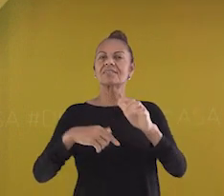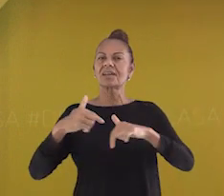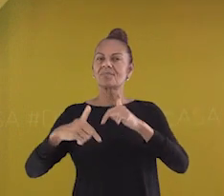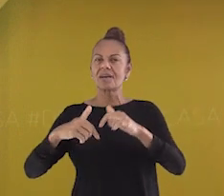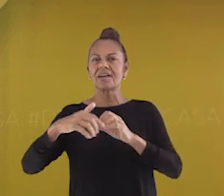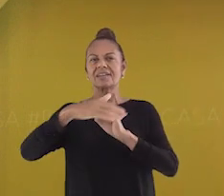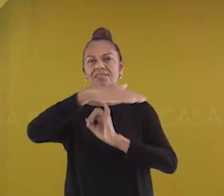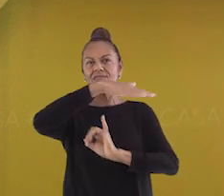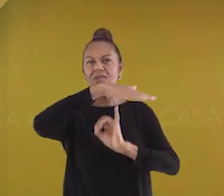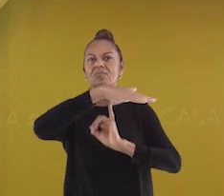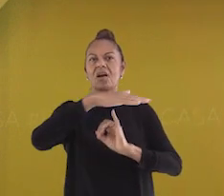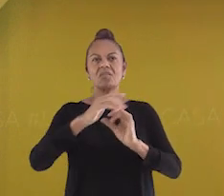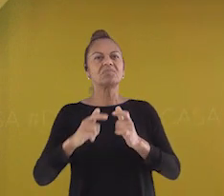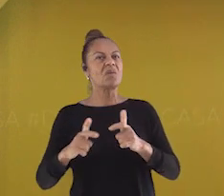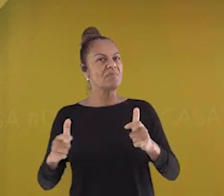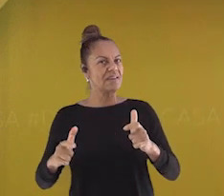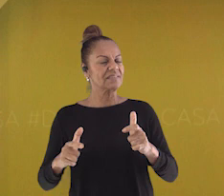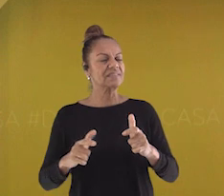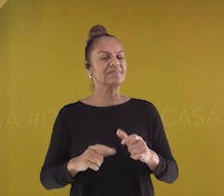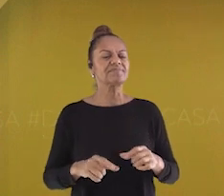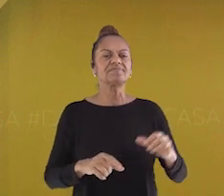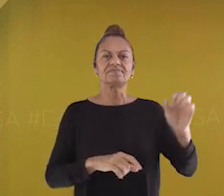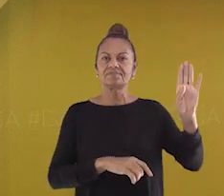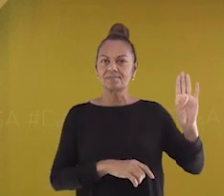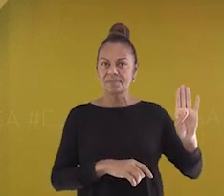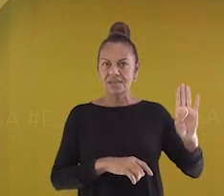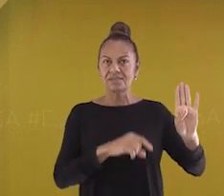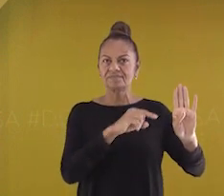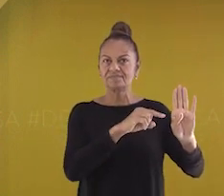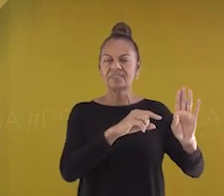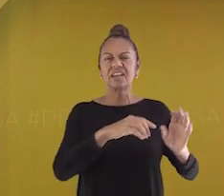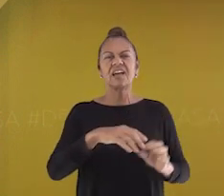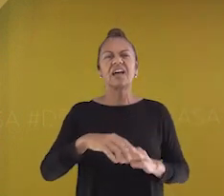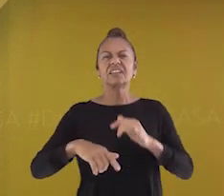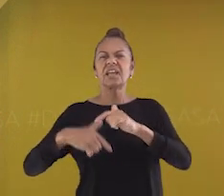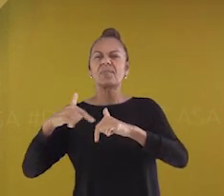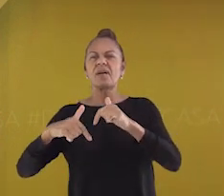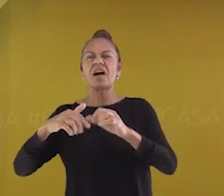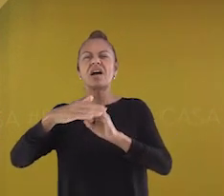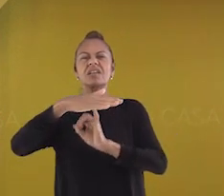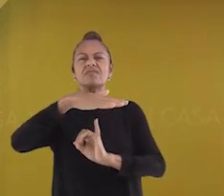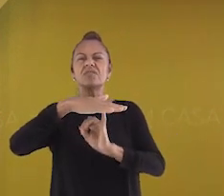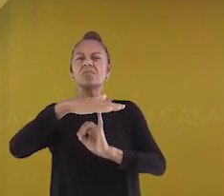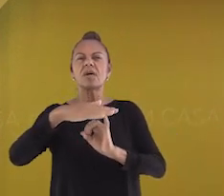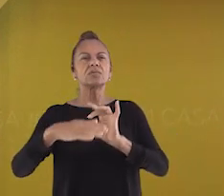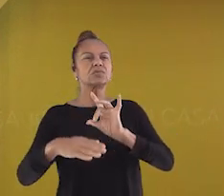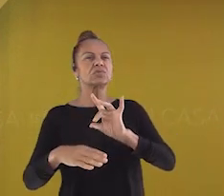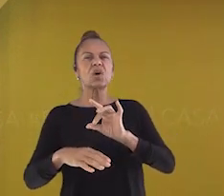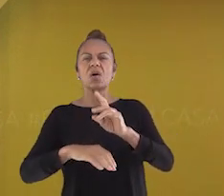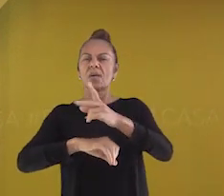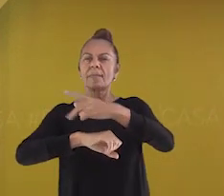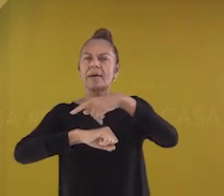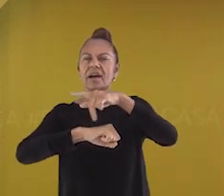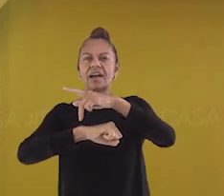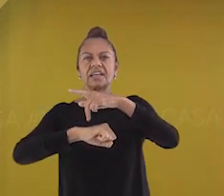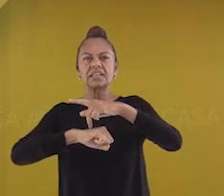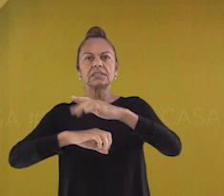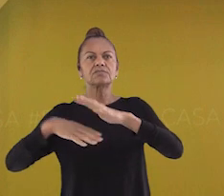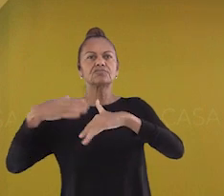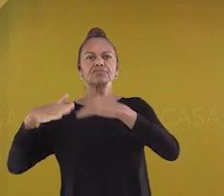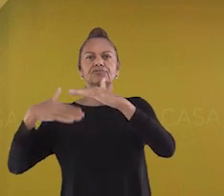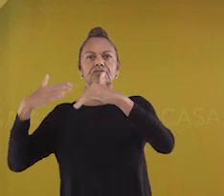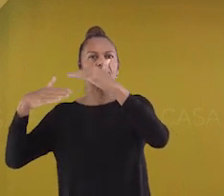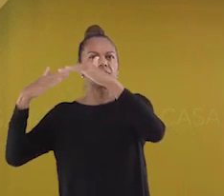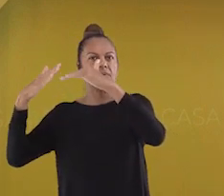podem contribuir para o aumento da informalidade? A letra B diz o seguinte: a informalidade